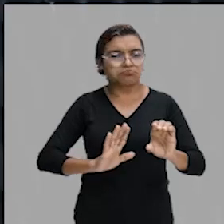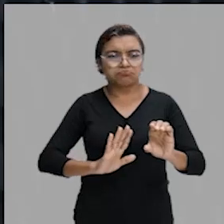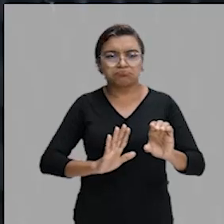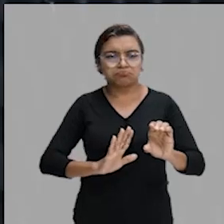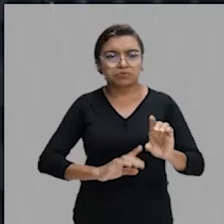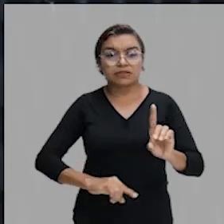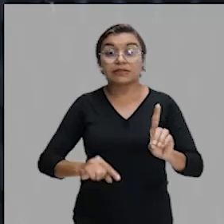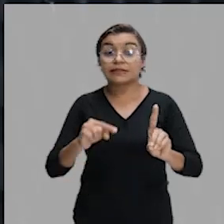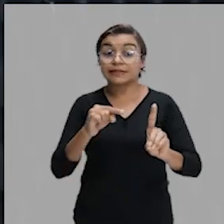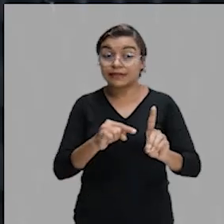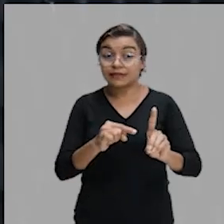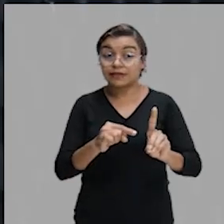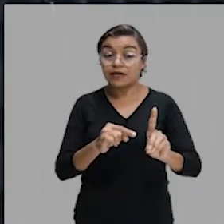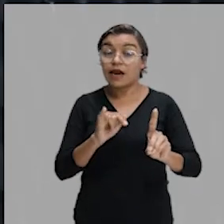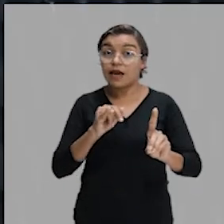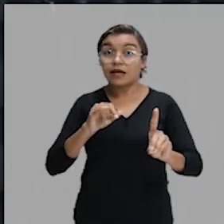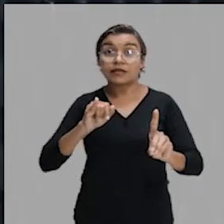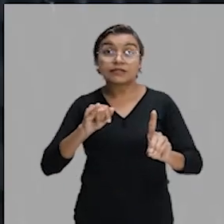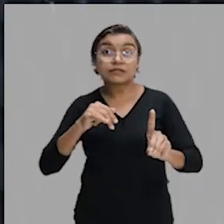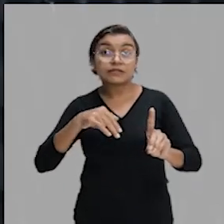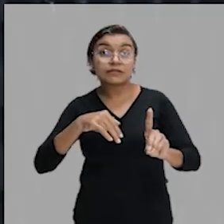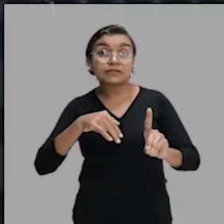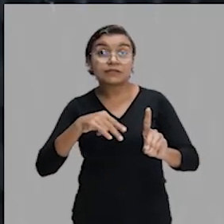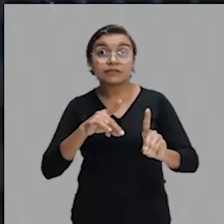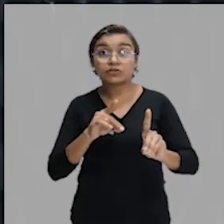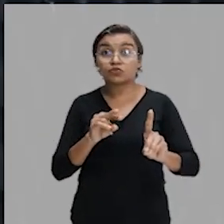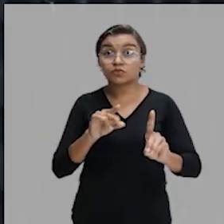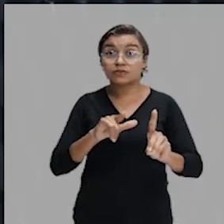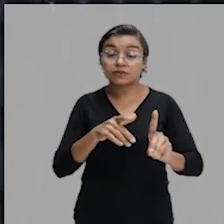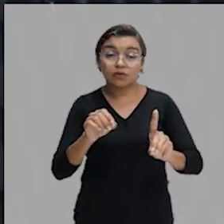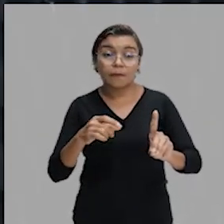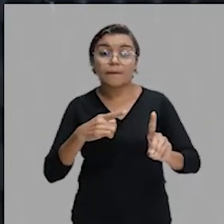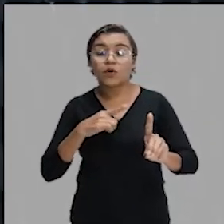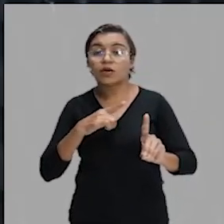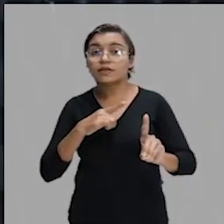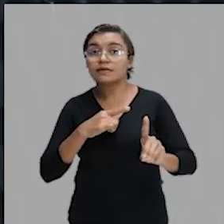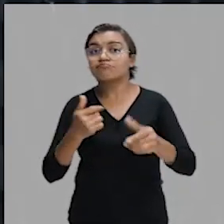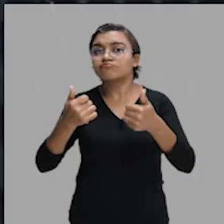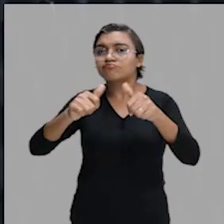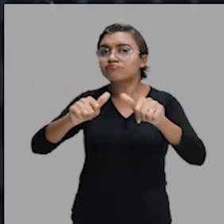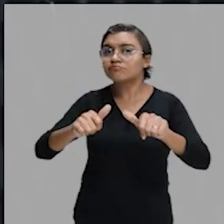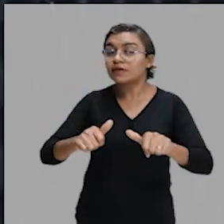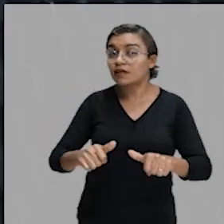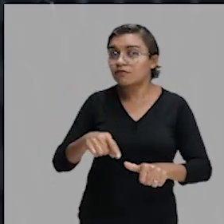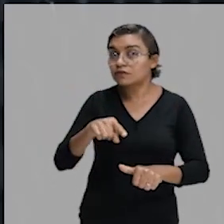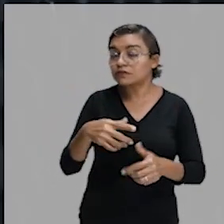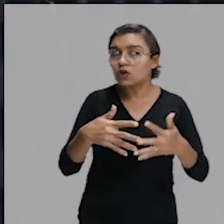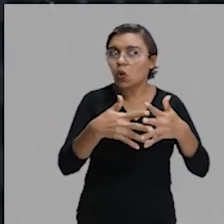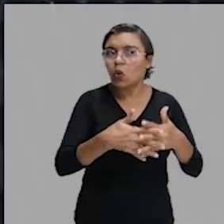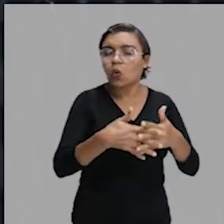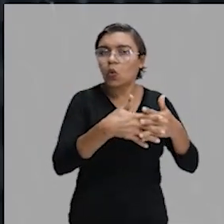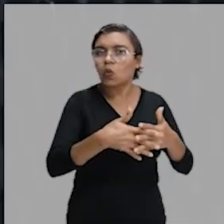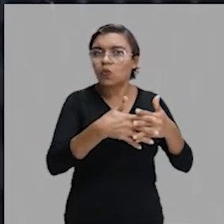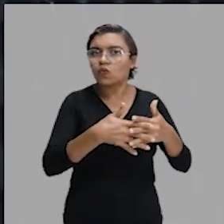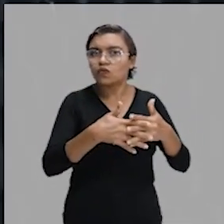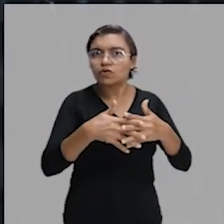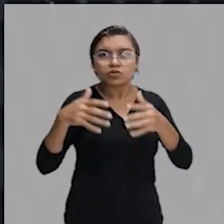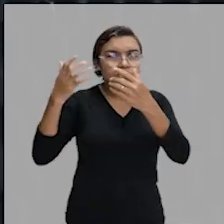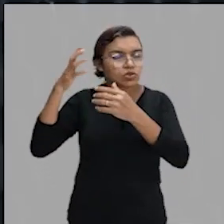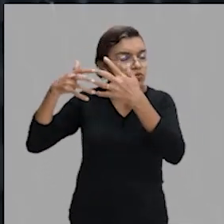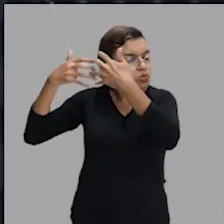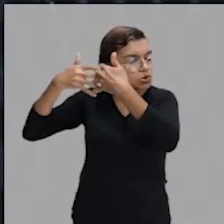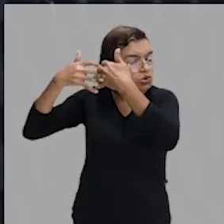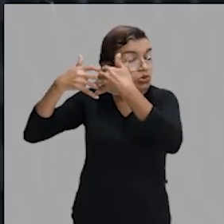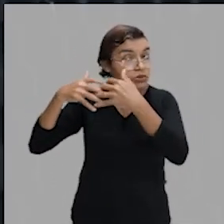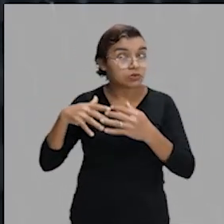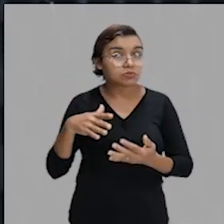que você vai marcar. Por que indução, professor? Porque aqui tem uma análise de casos. Você vai confundir com aquele silogismo básico. Todo homem